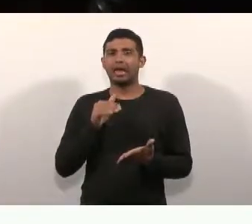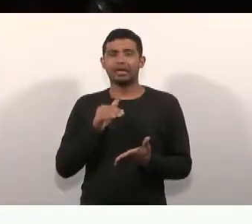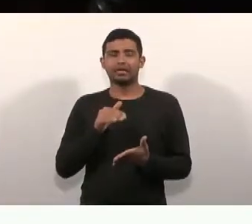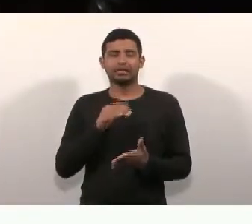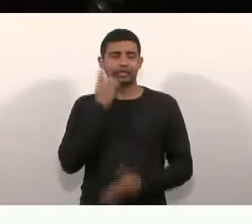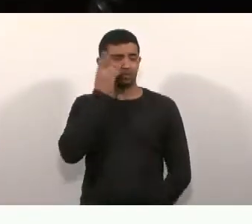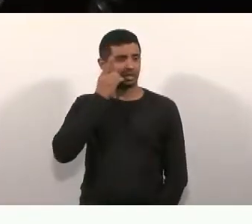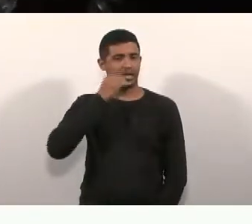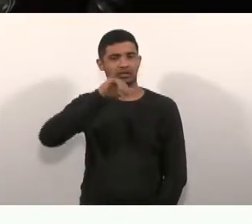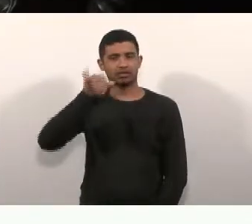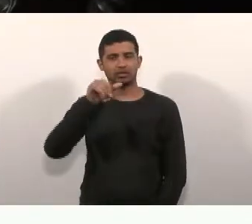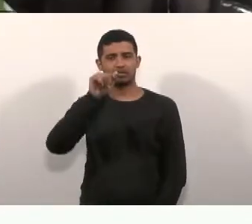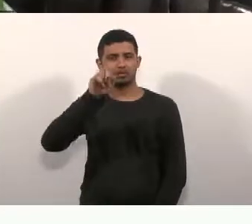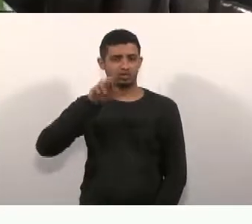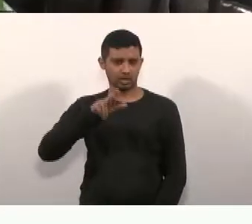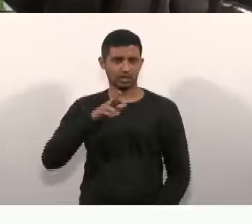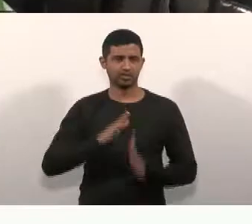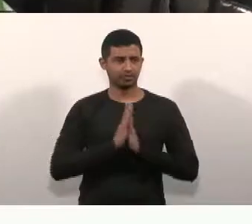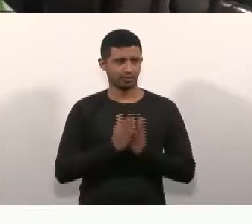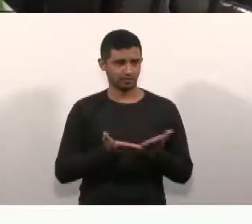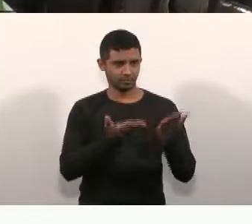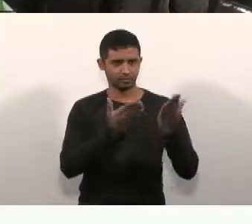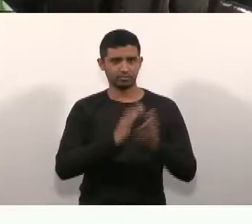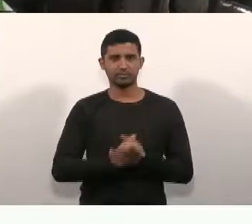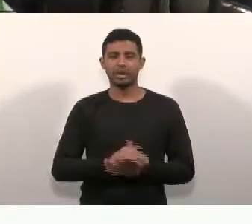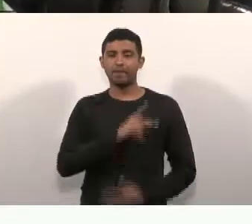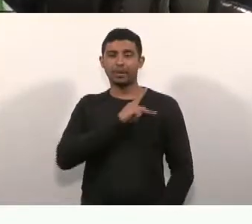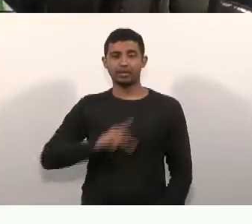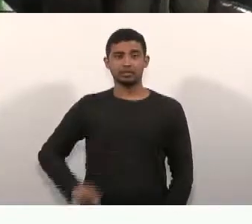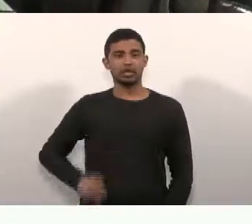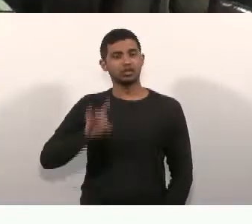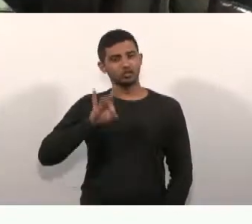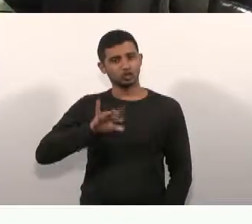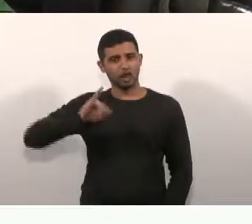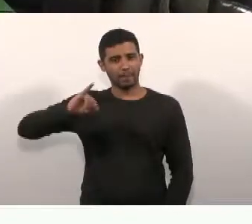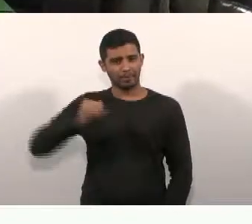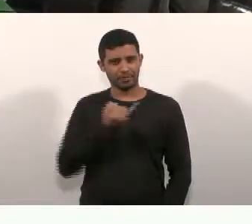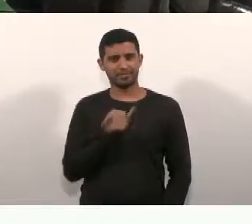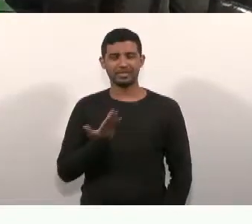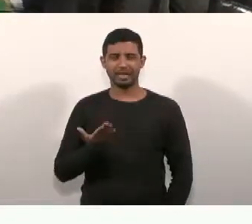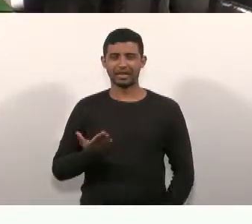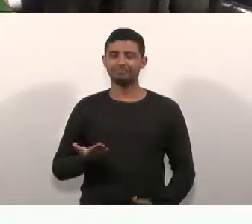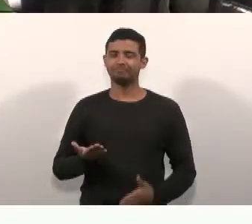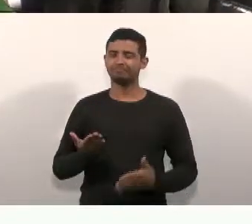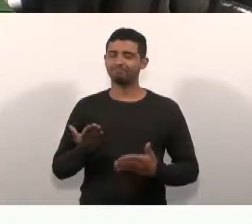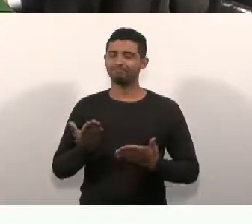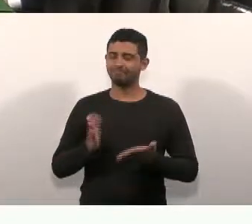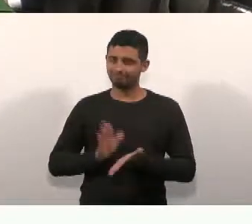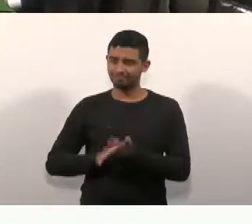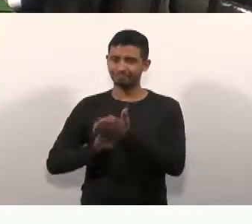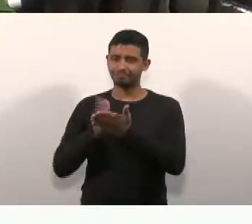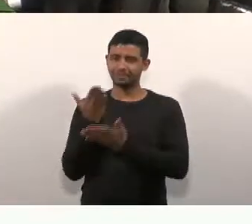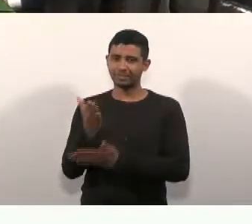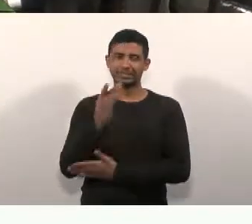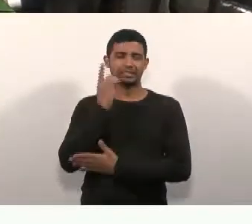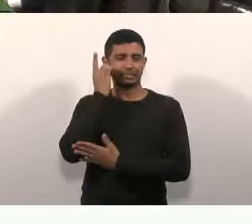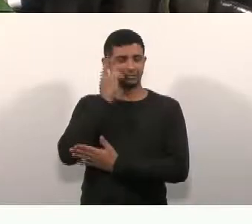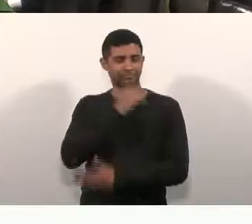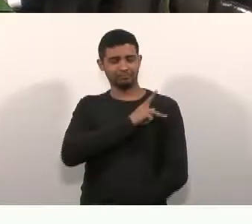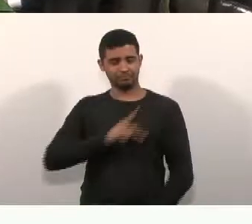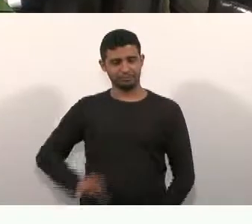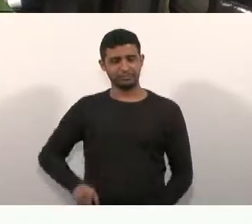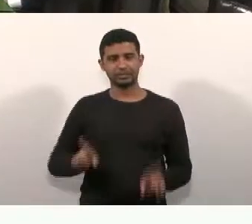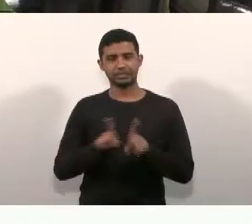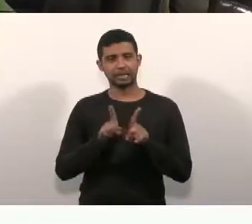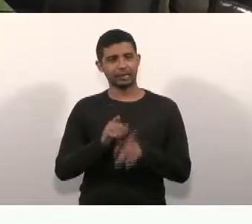favor. Presidente, quero só aproveitar para fazer uma saudação à Vossa Excelência, ao deputado Waldeck,